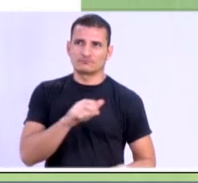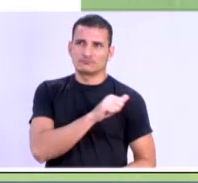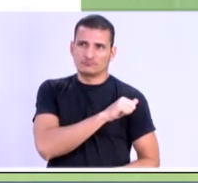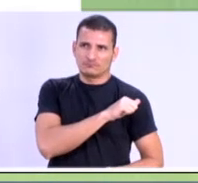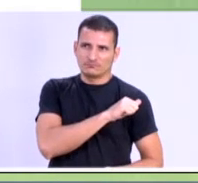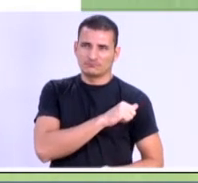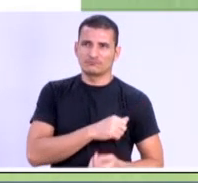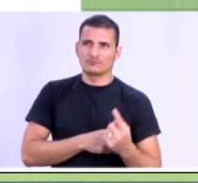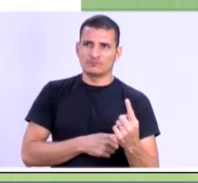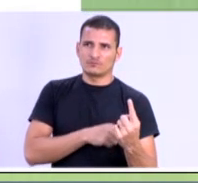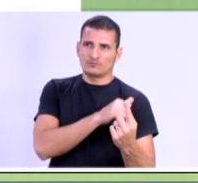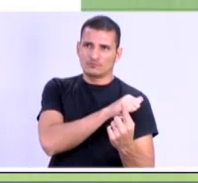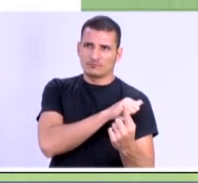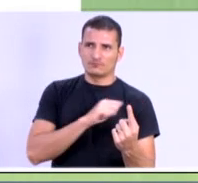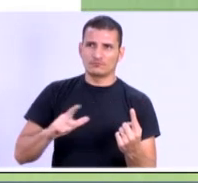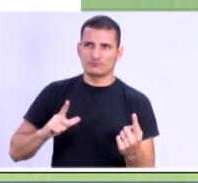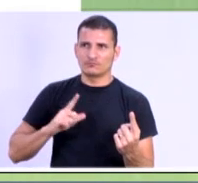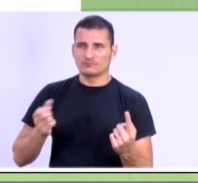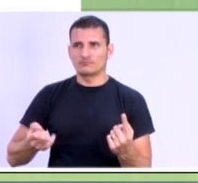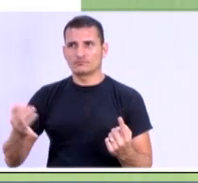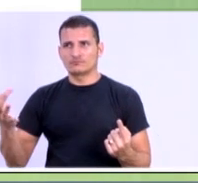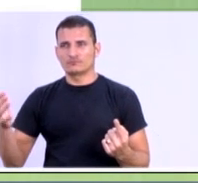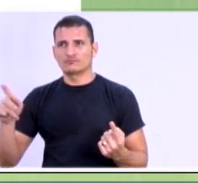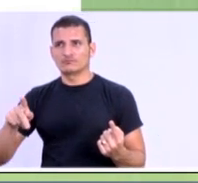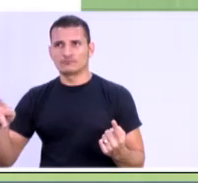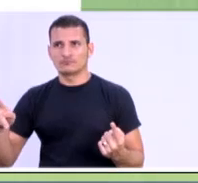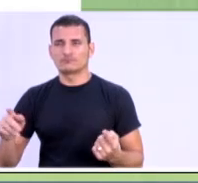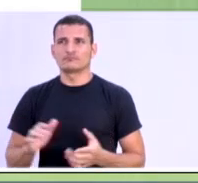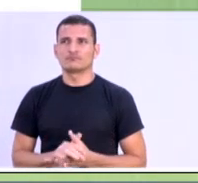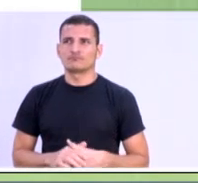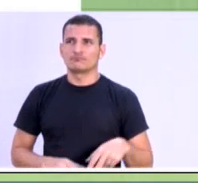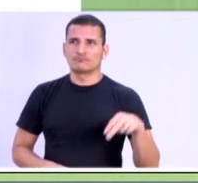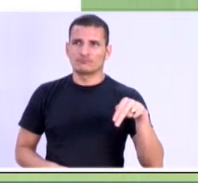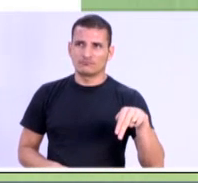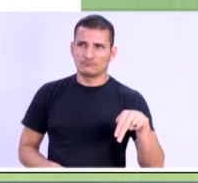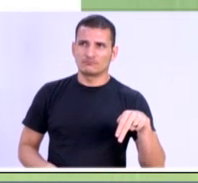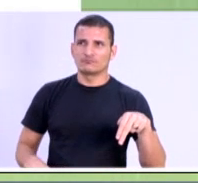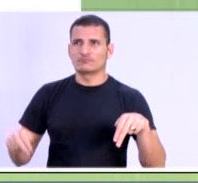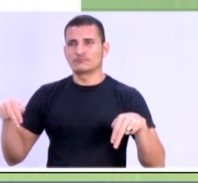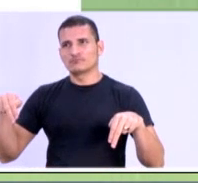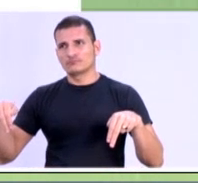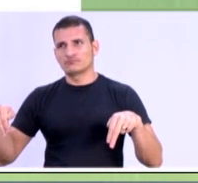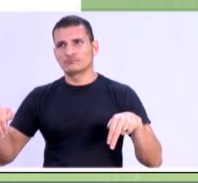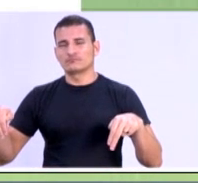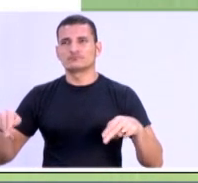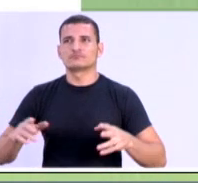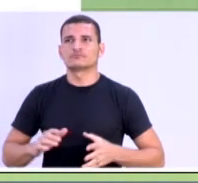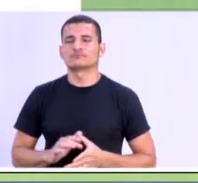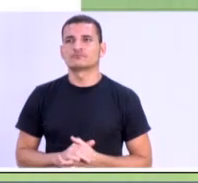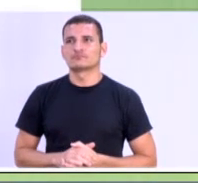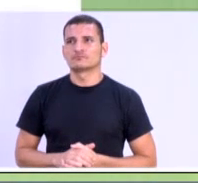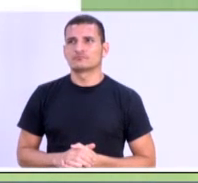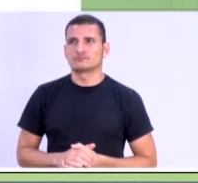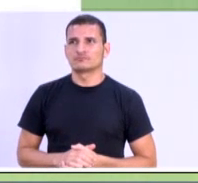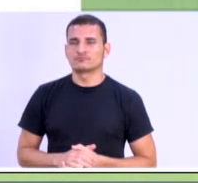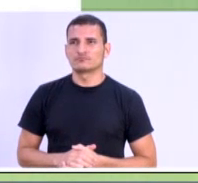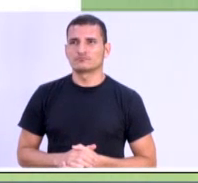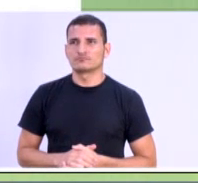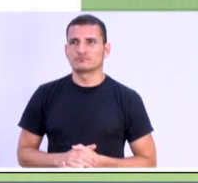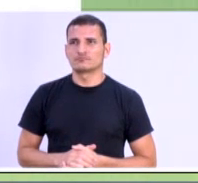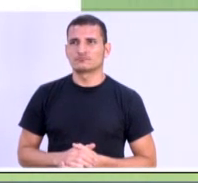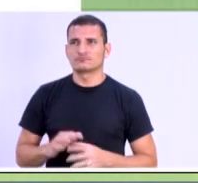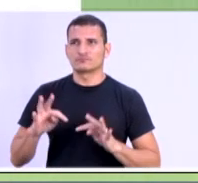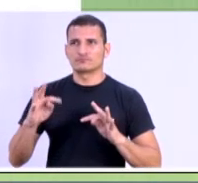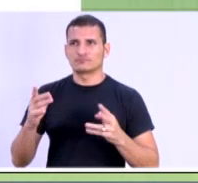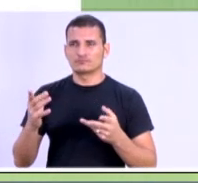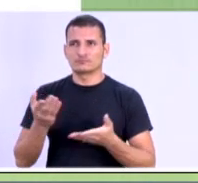vários professores. Quando a gente tem essa ida e volta, N para N, a gente fala que esse relacionamento é N para N. E todo relacionamento